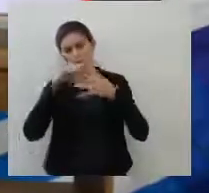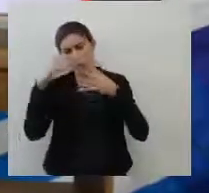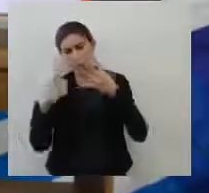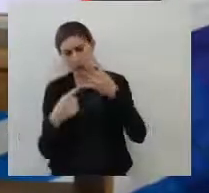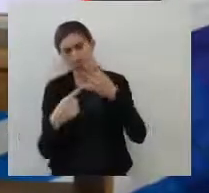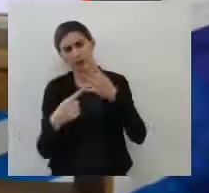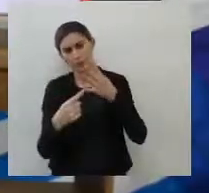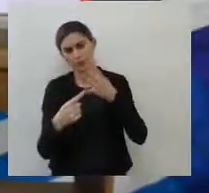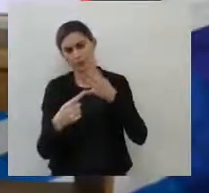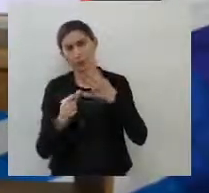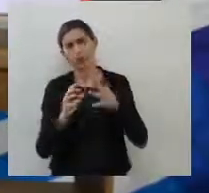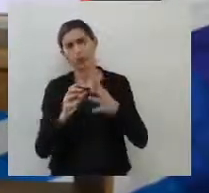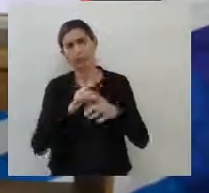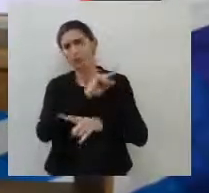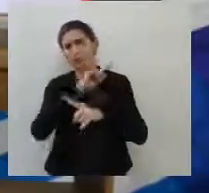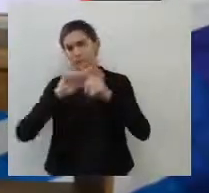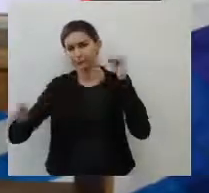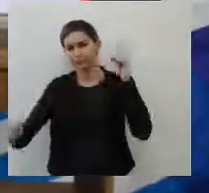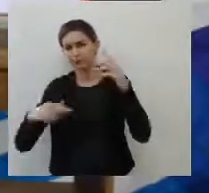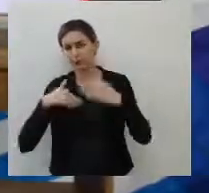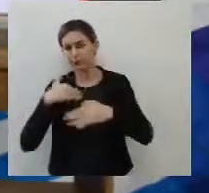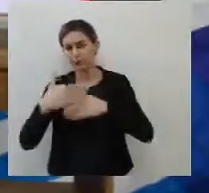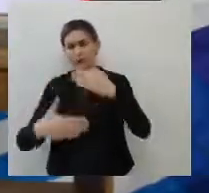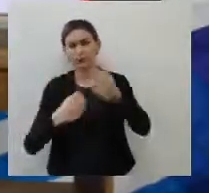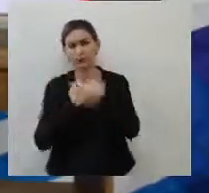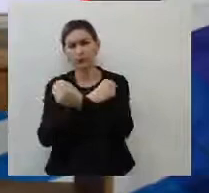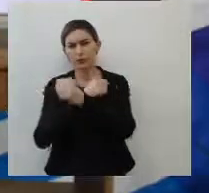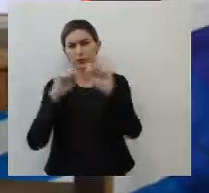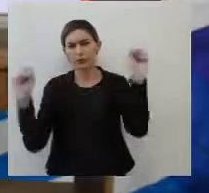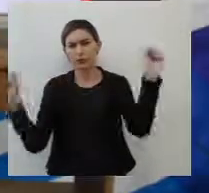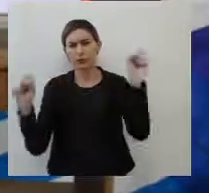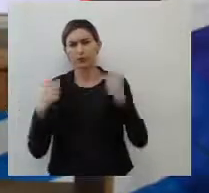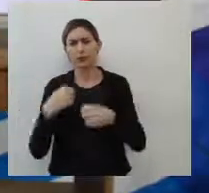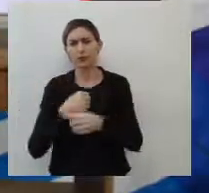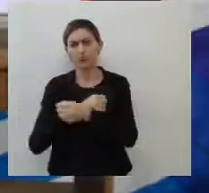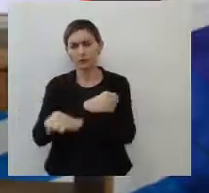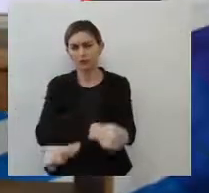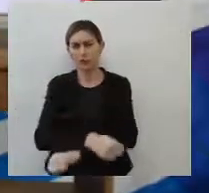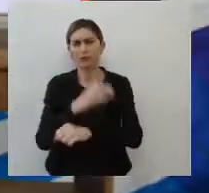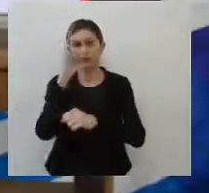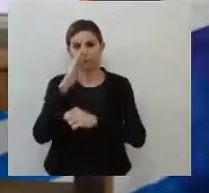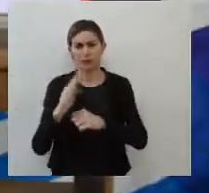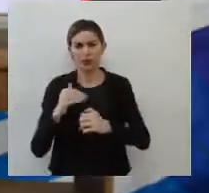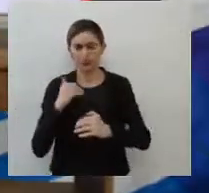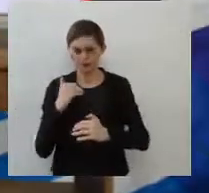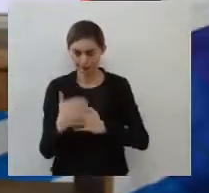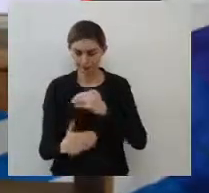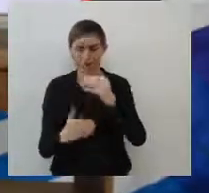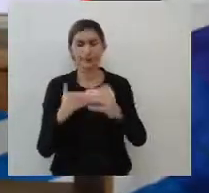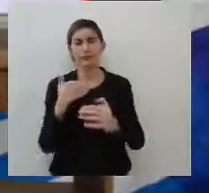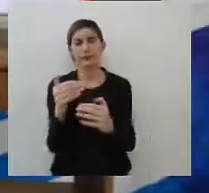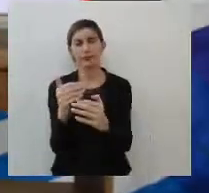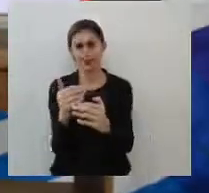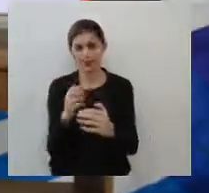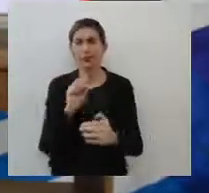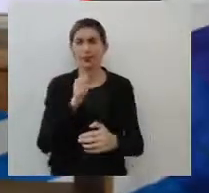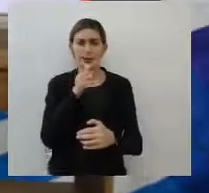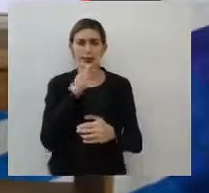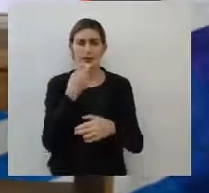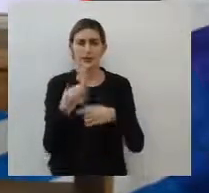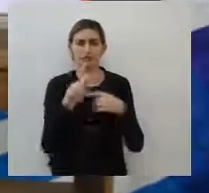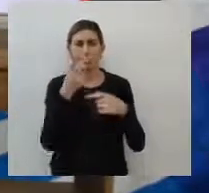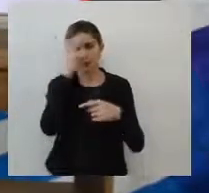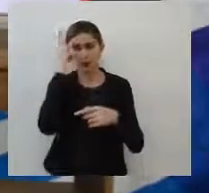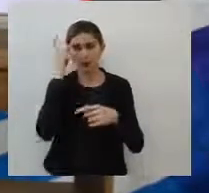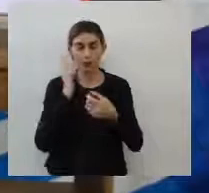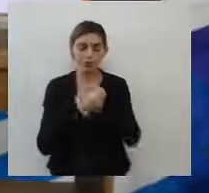Lei Áurea, que aboliram gradualmente a escravidão no Brasil. E foi gradual nisso, tá, gente? Sem falar que as